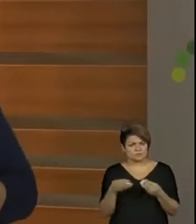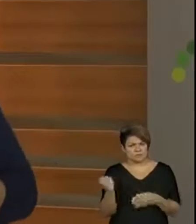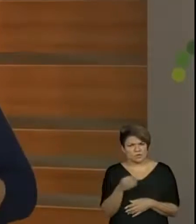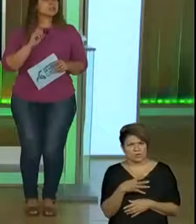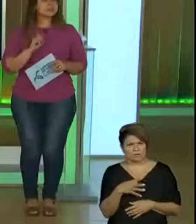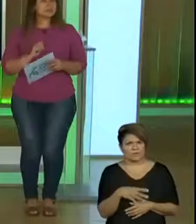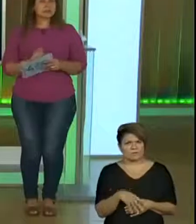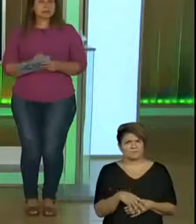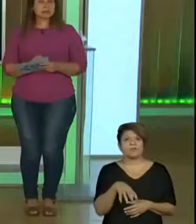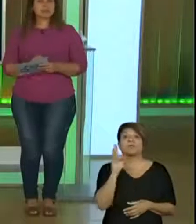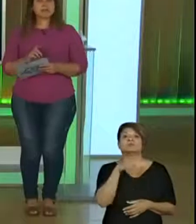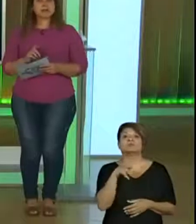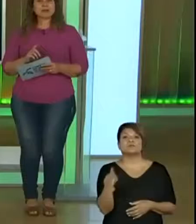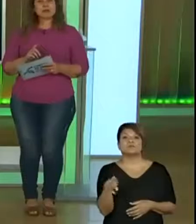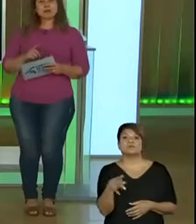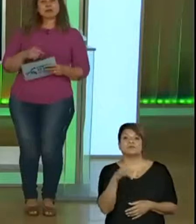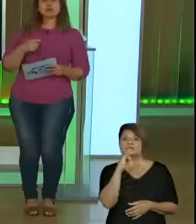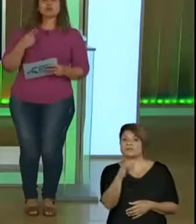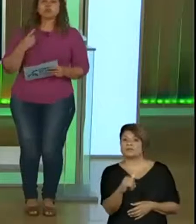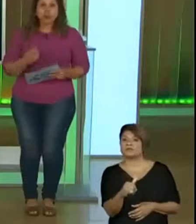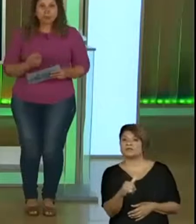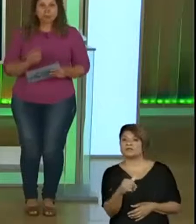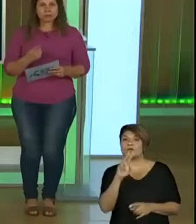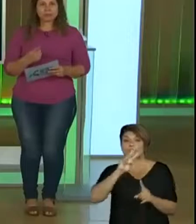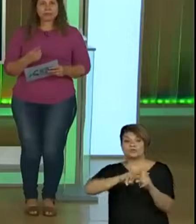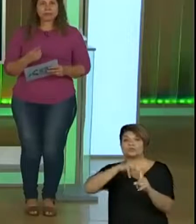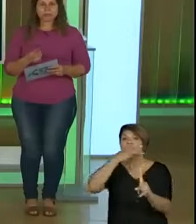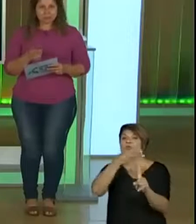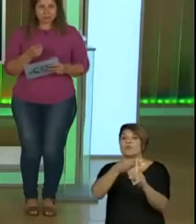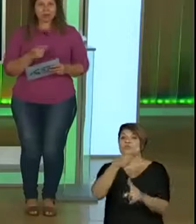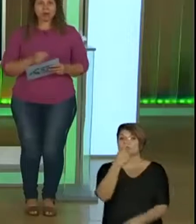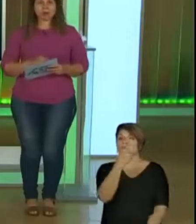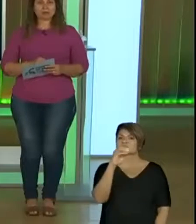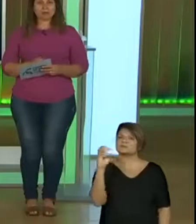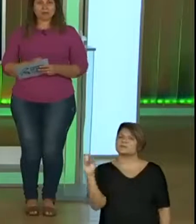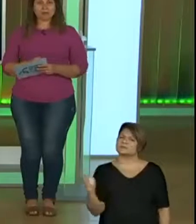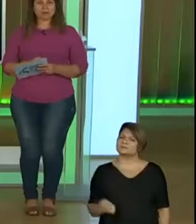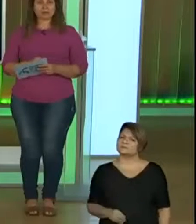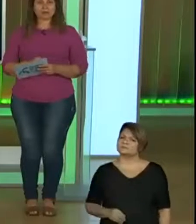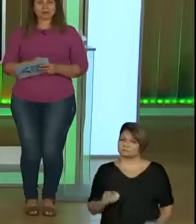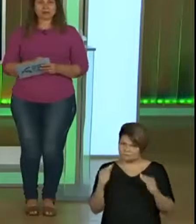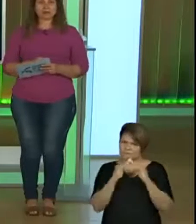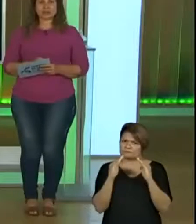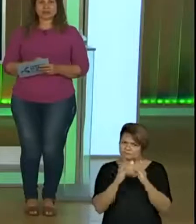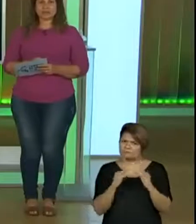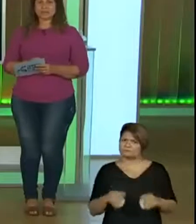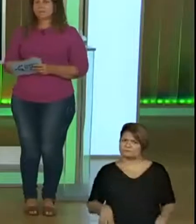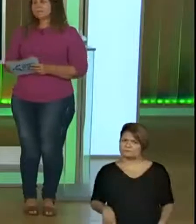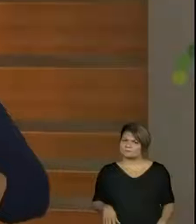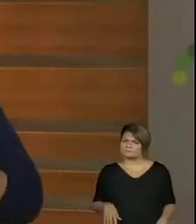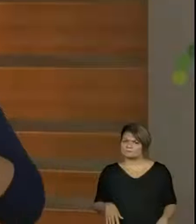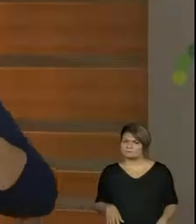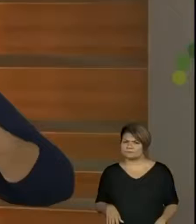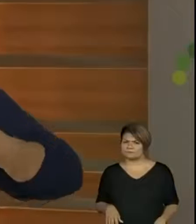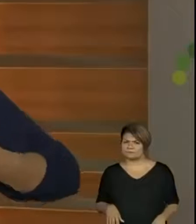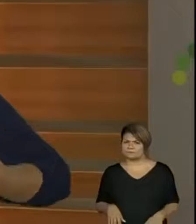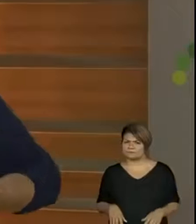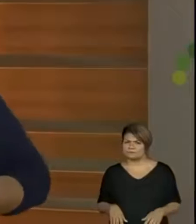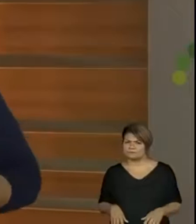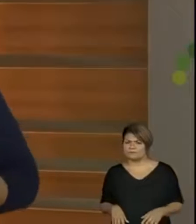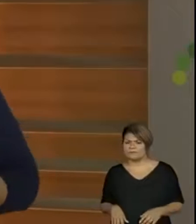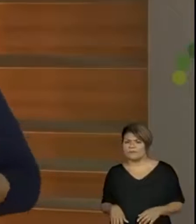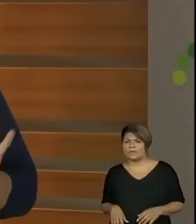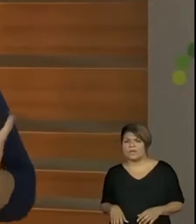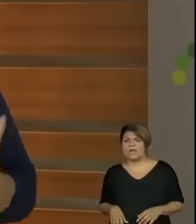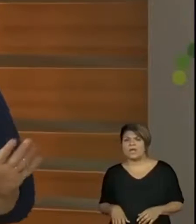nota? As professoras estão falando que é um valor que é o dobro do 100. Vocês concordam com elas, gente? É, aí a gente